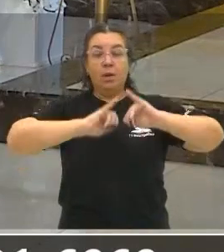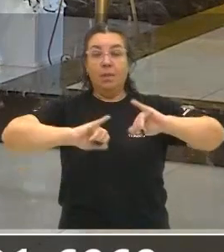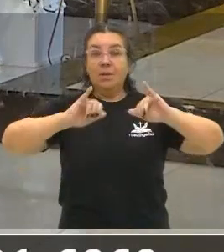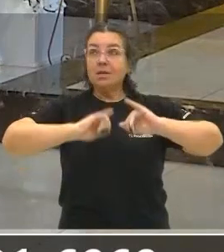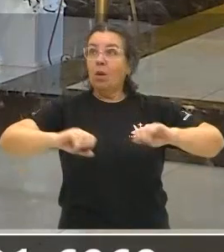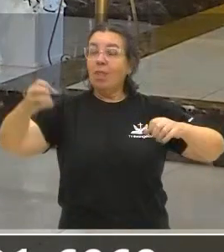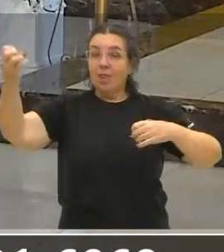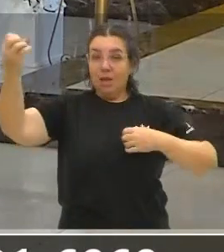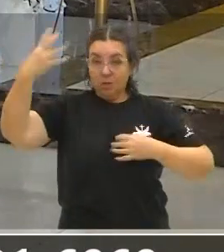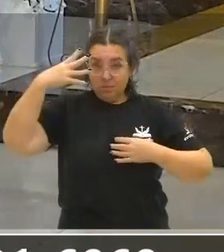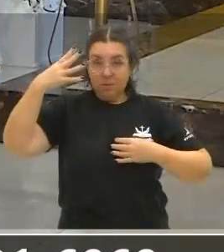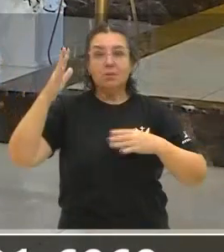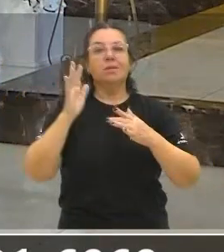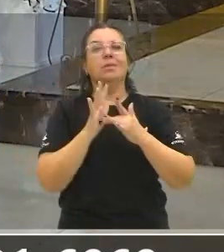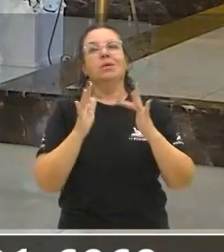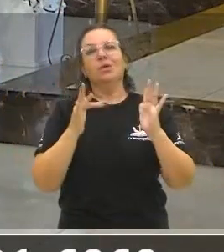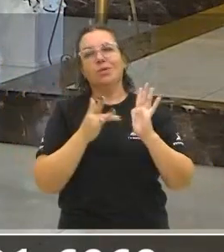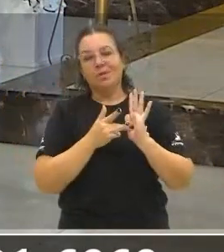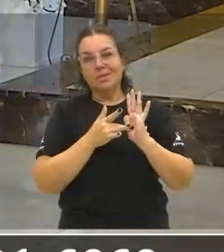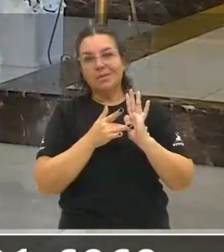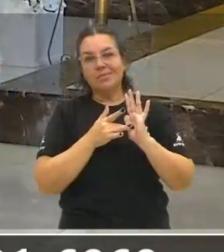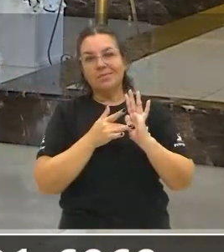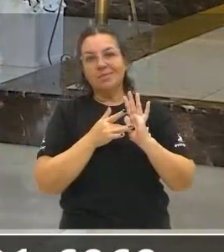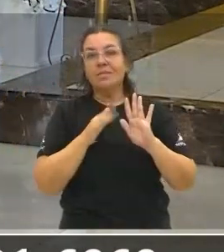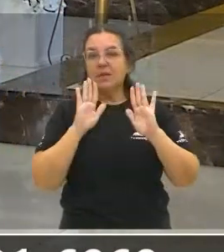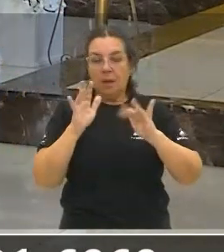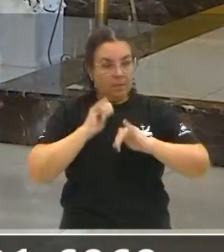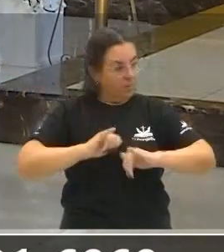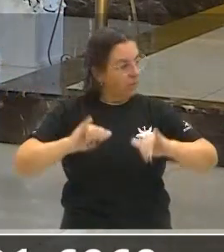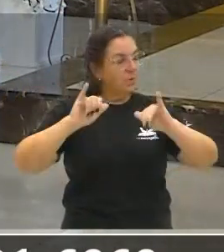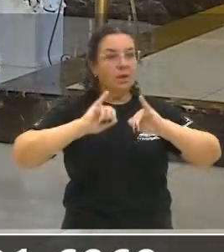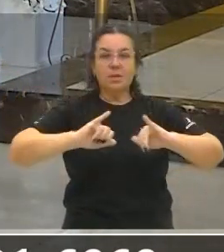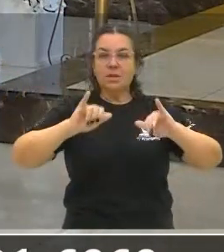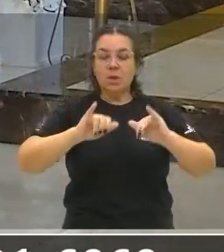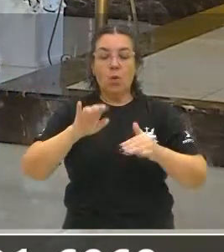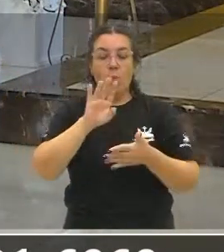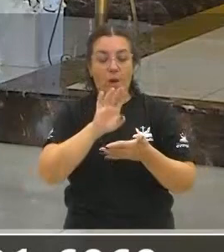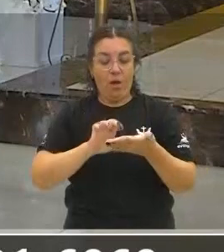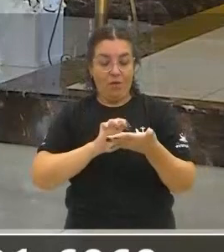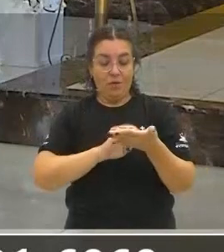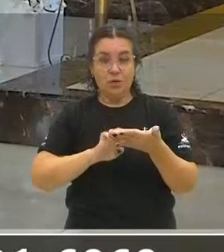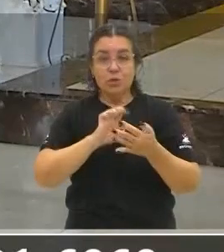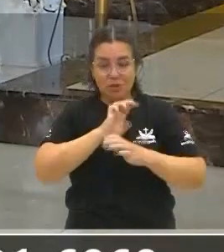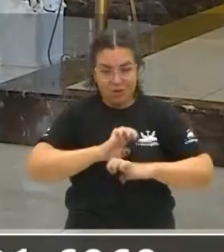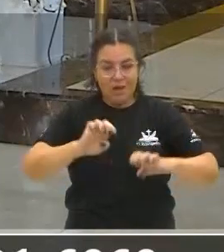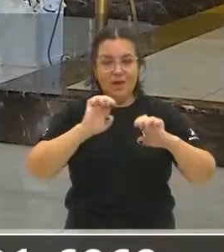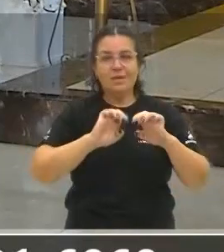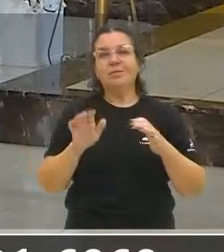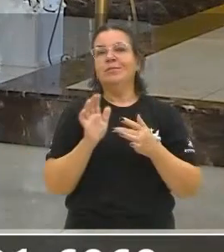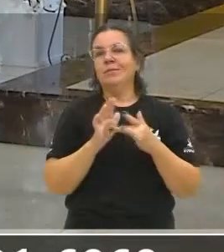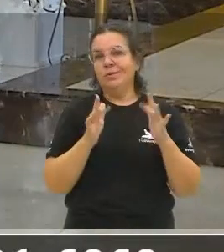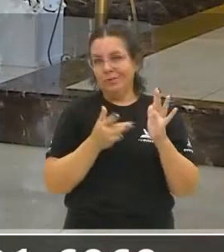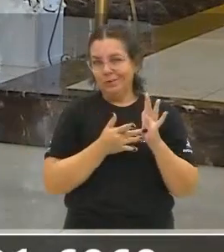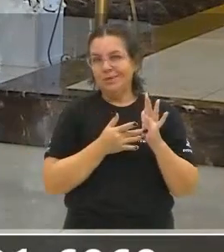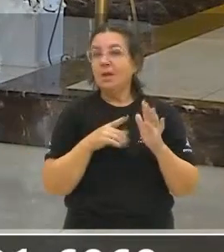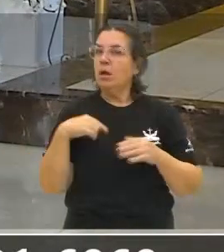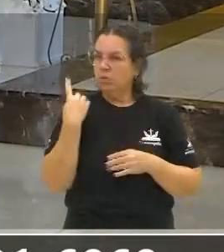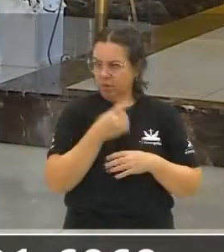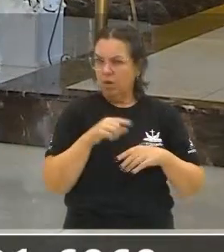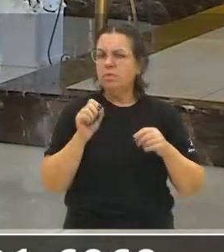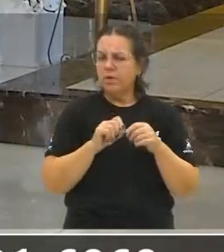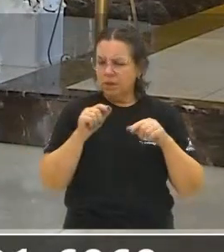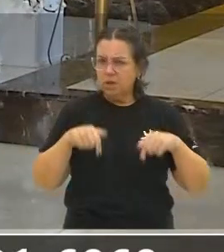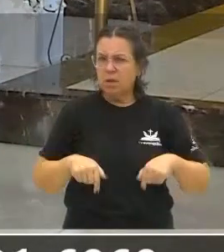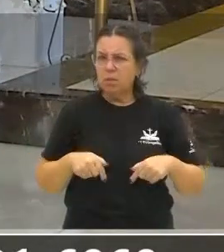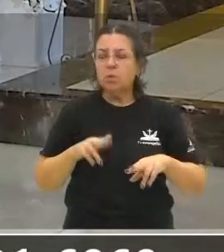luz que é Jesus. A proclamação desse evangelho que é Jesus Cristo. Por isso, é